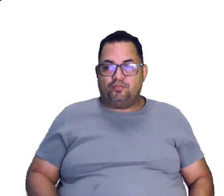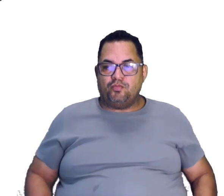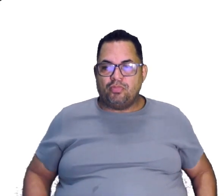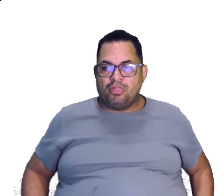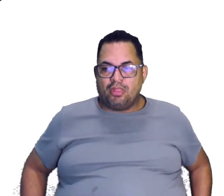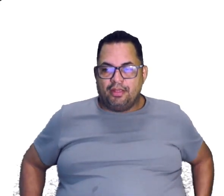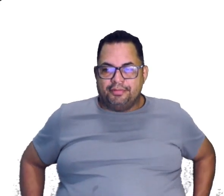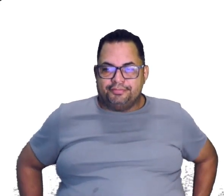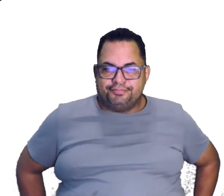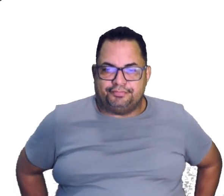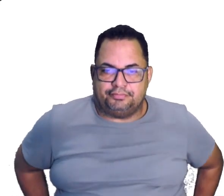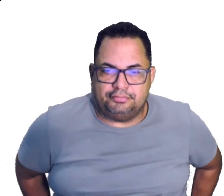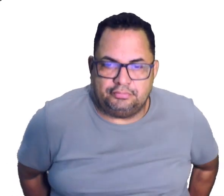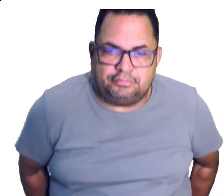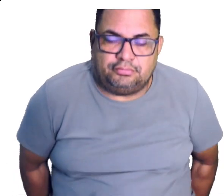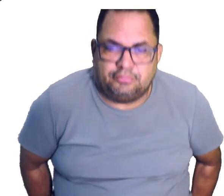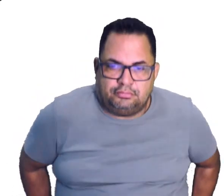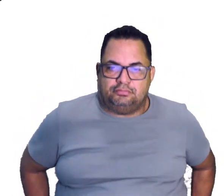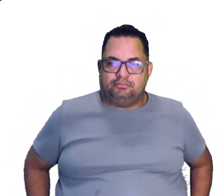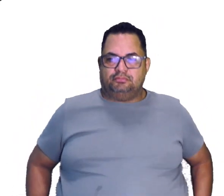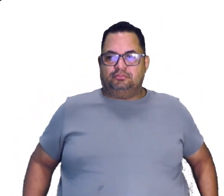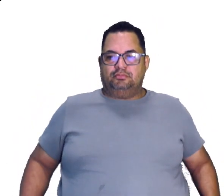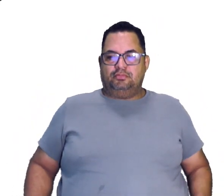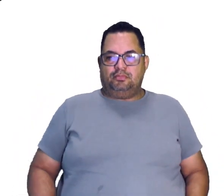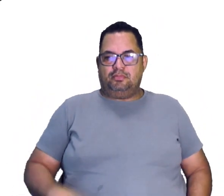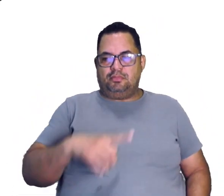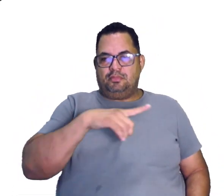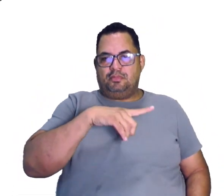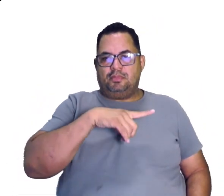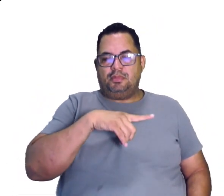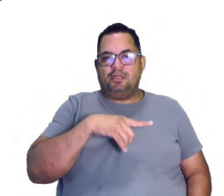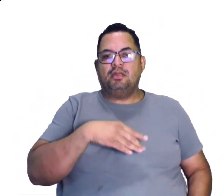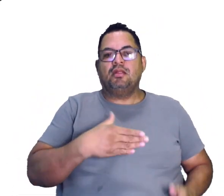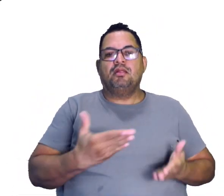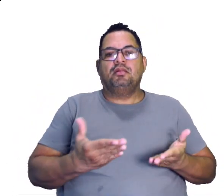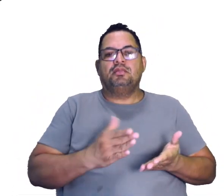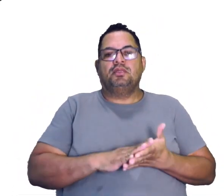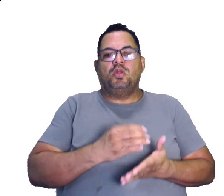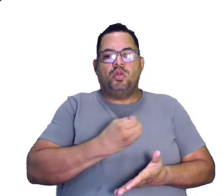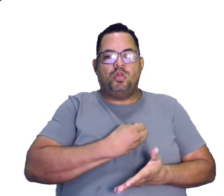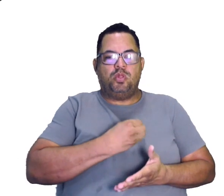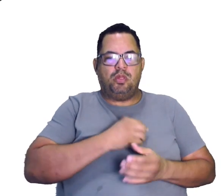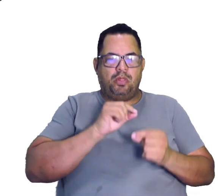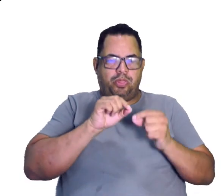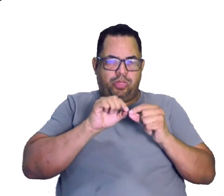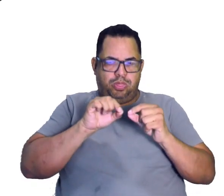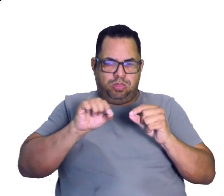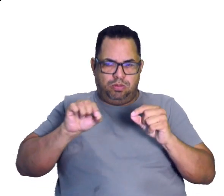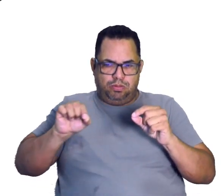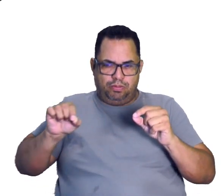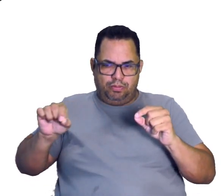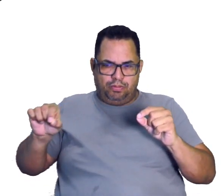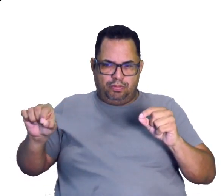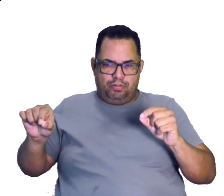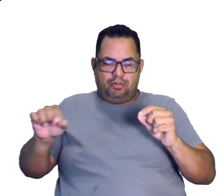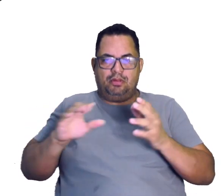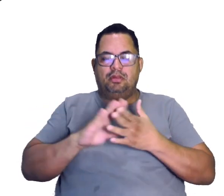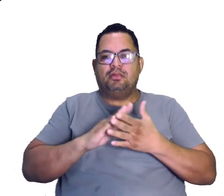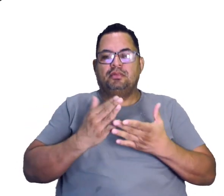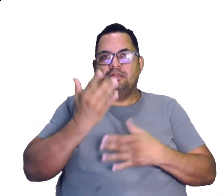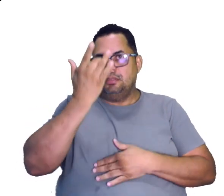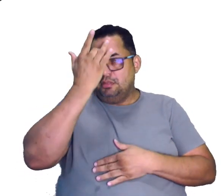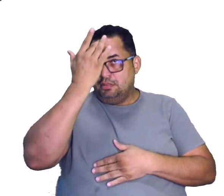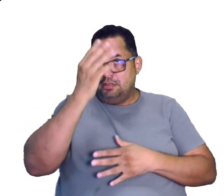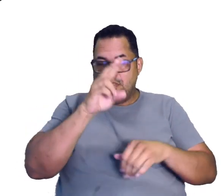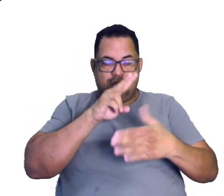em situações onde a gente tem números que são muito grandes ou muito pequenos, a gente pode, para facilitar a leitura e